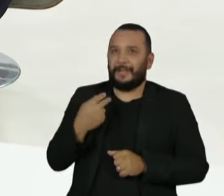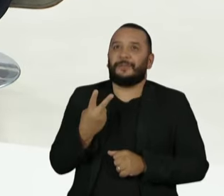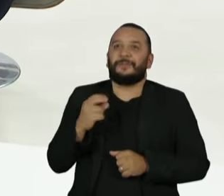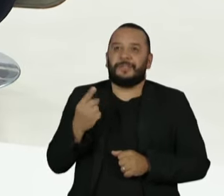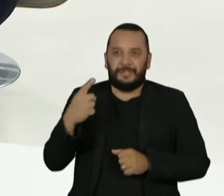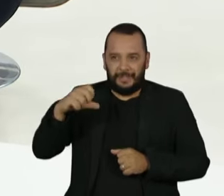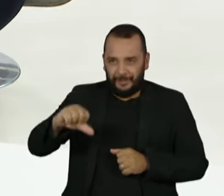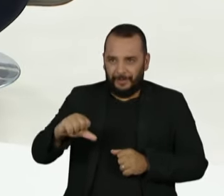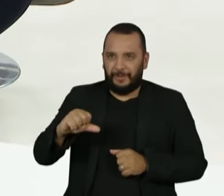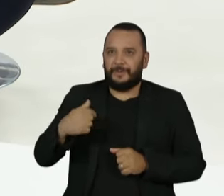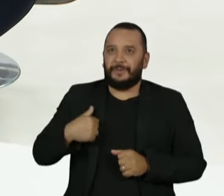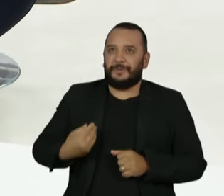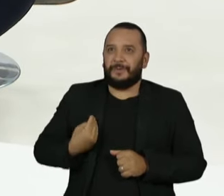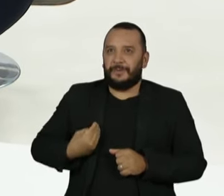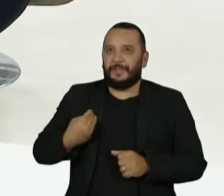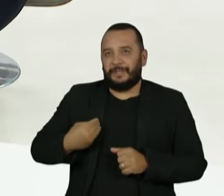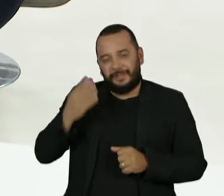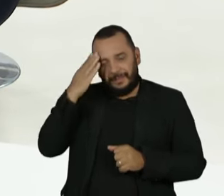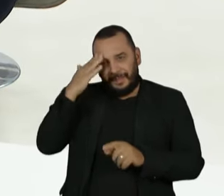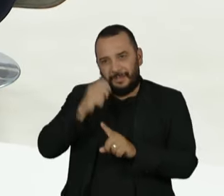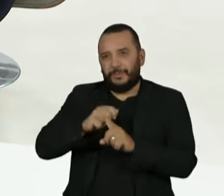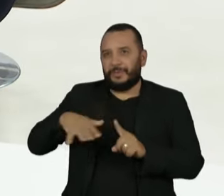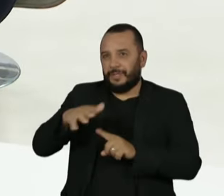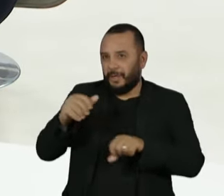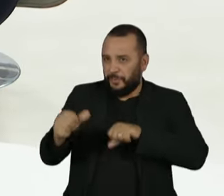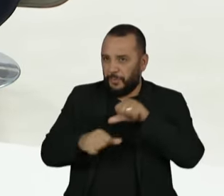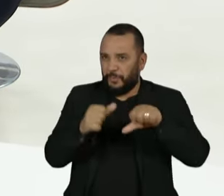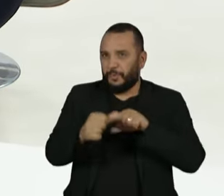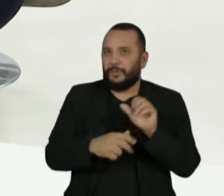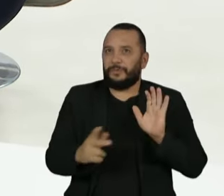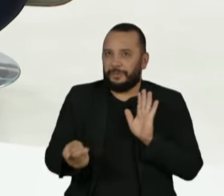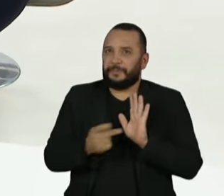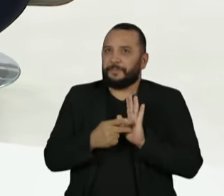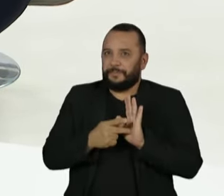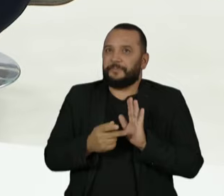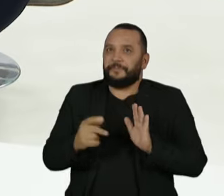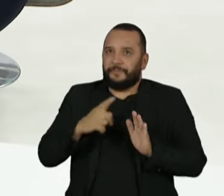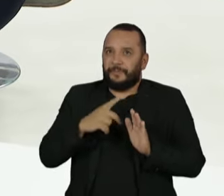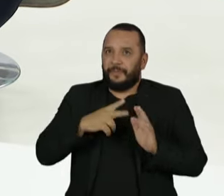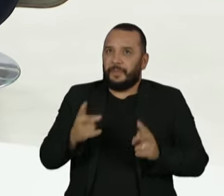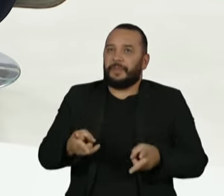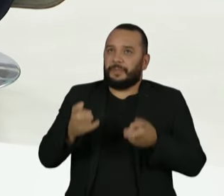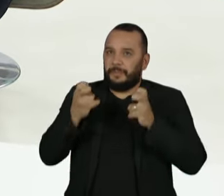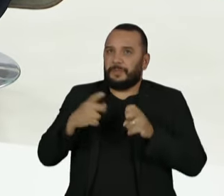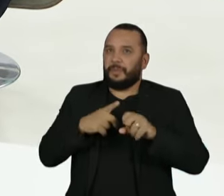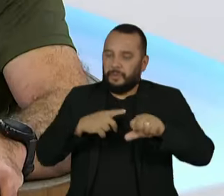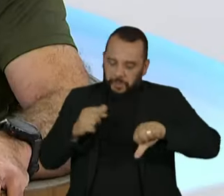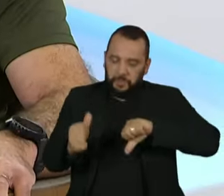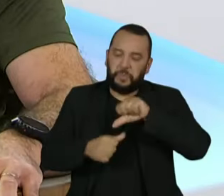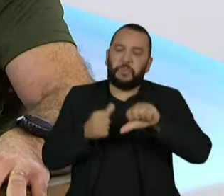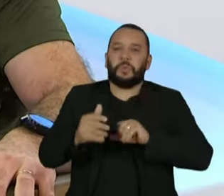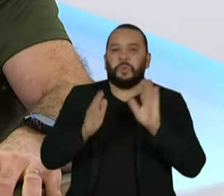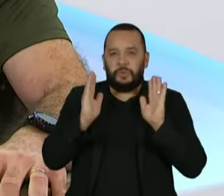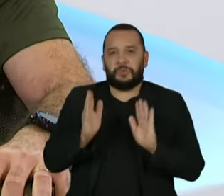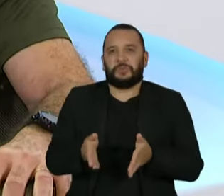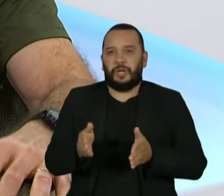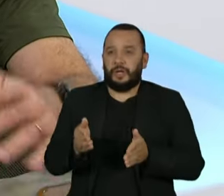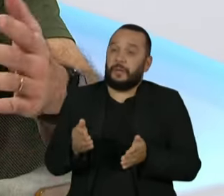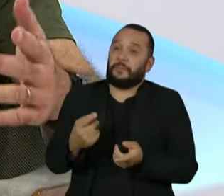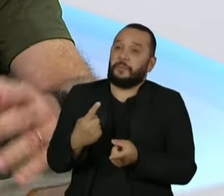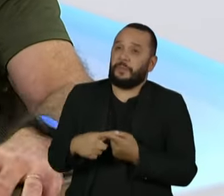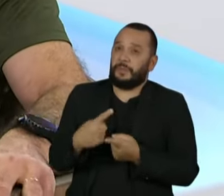de lá para cá o mundo mudou completamente pelo menos a uma percepção de que tenha mudado completamente mesmo